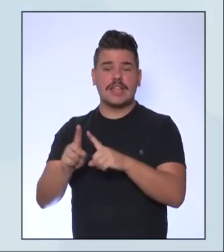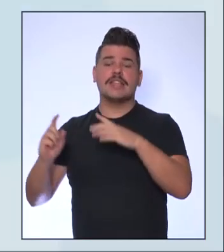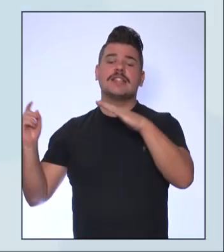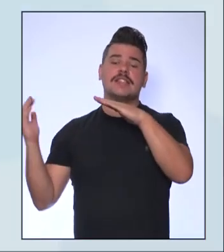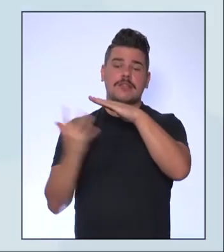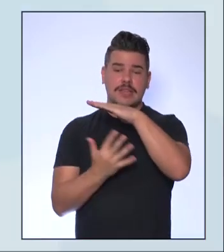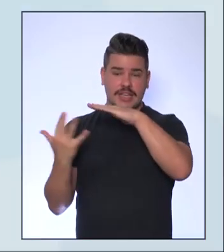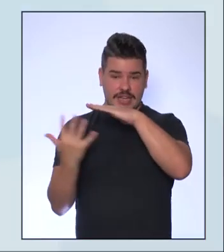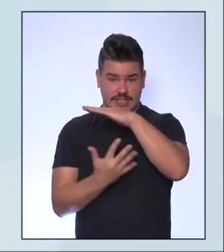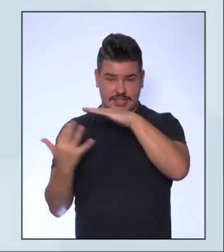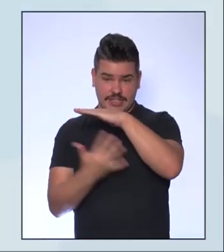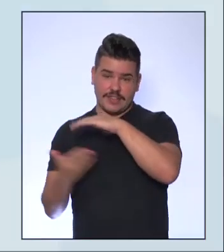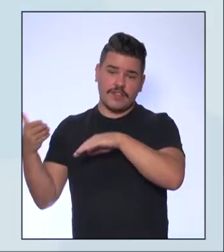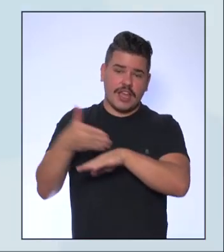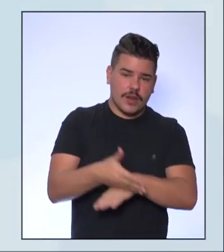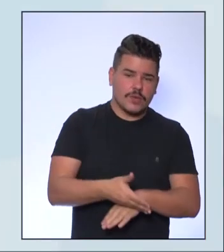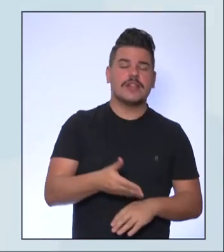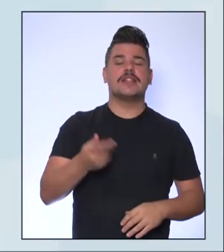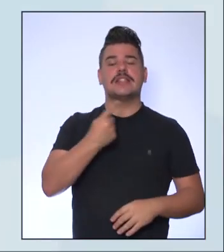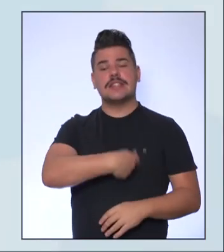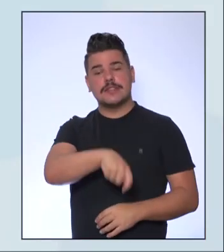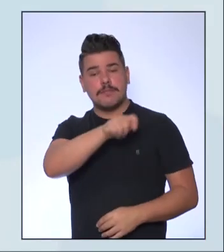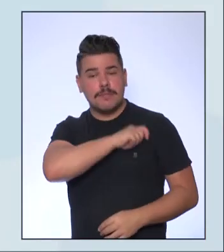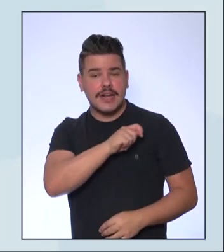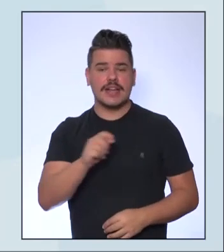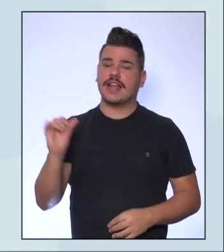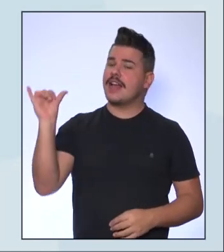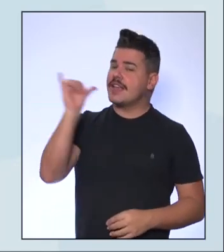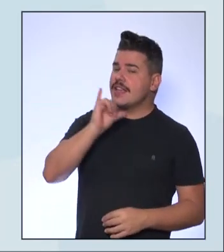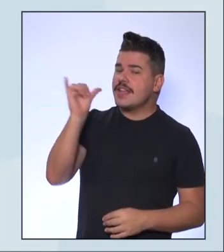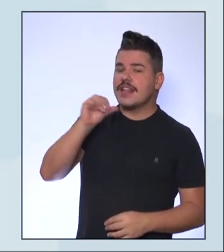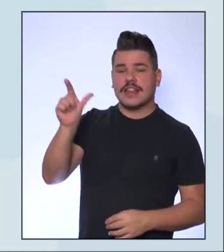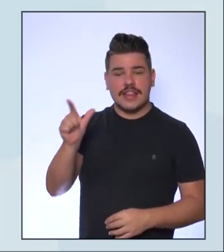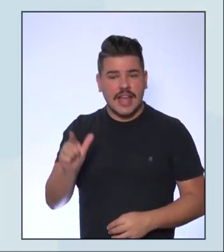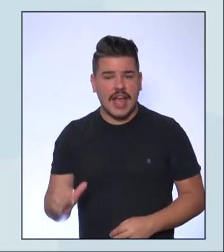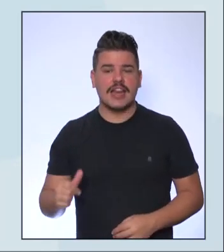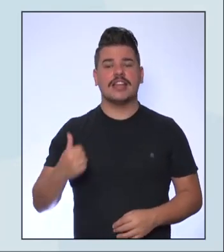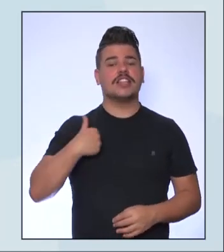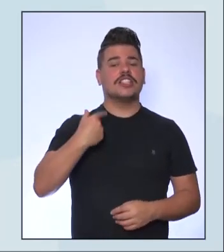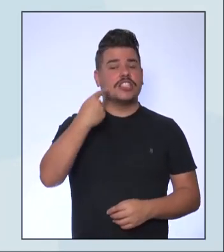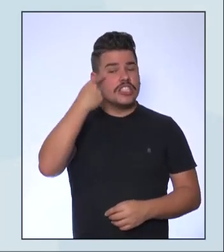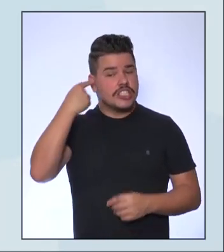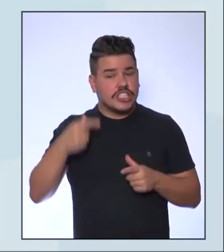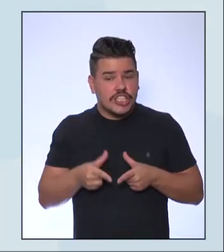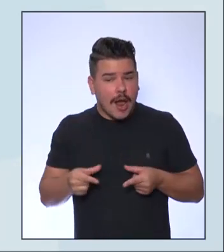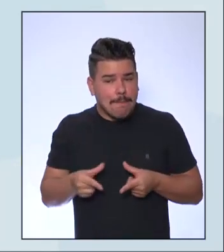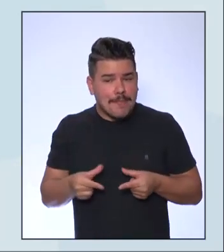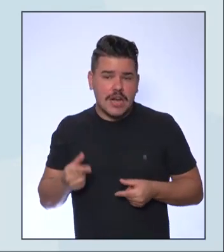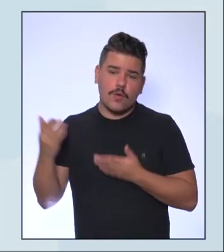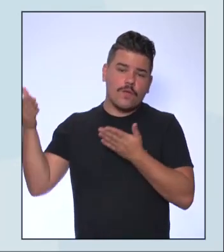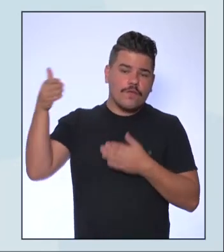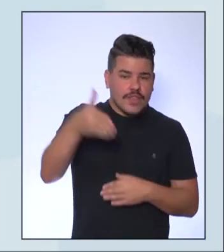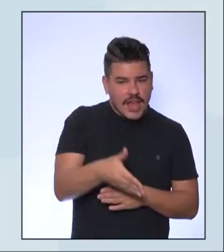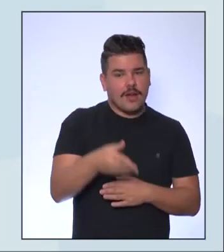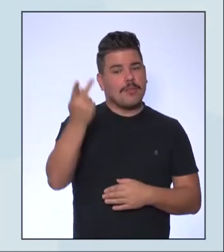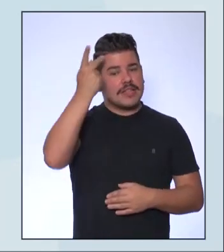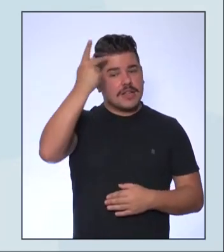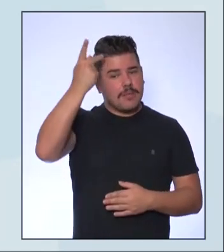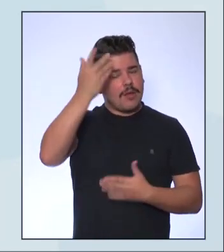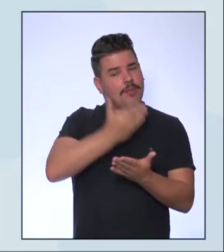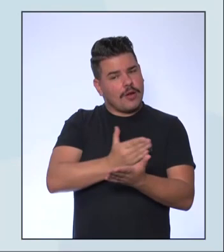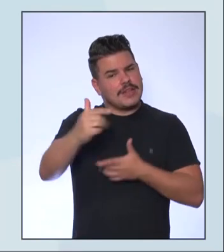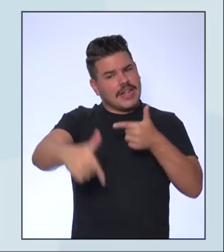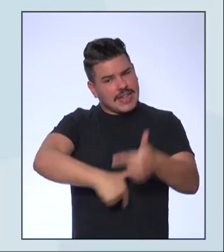dos espanhóis, dos italianos, dos japoneses. Todos vieram para São Paulo para trabalhar